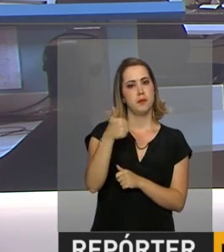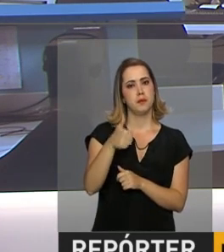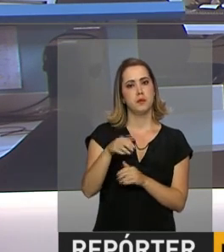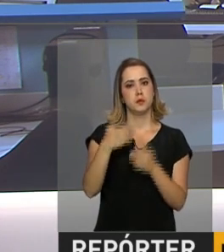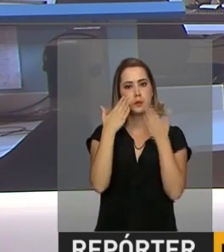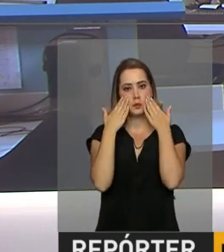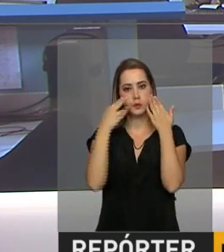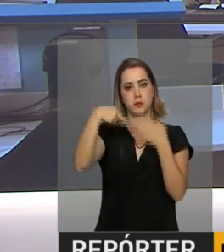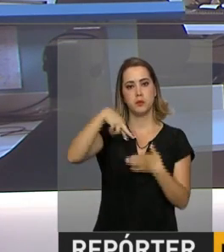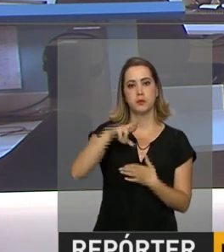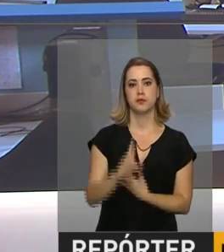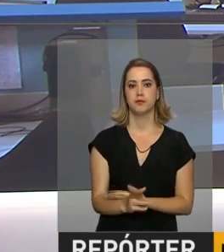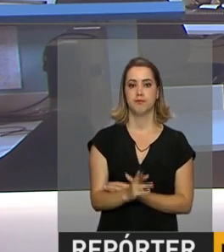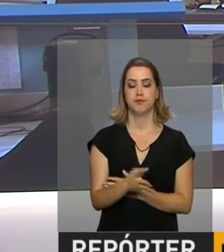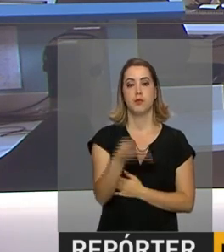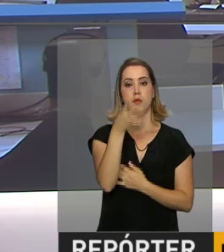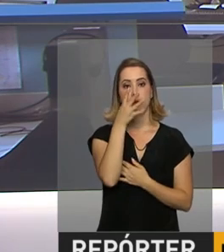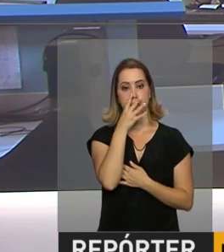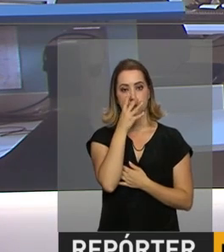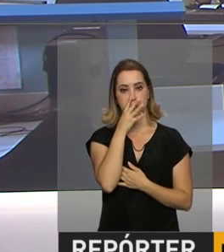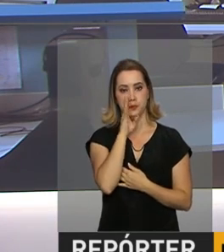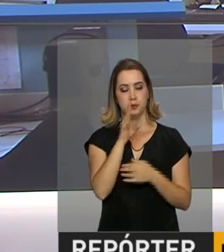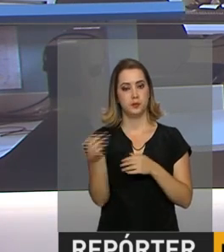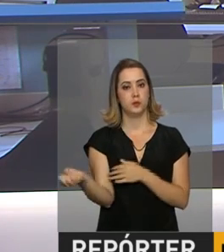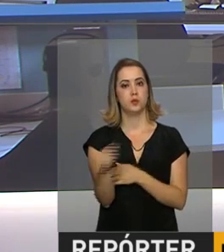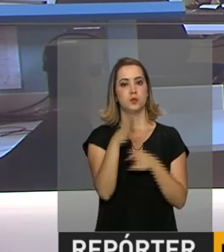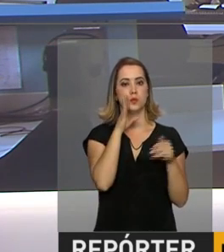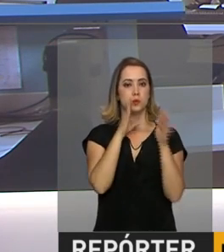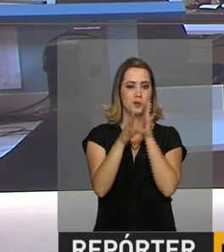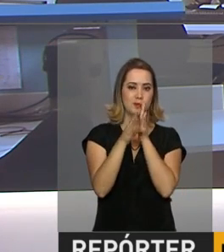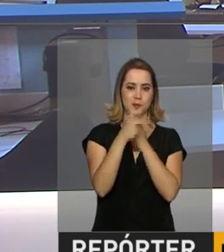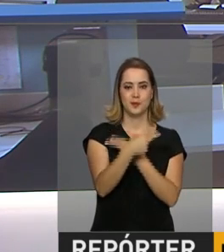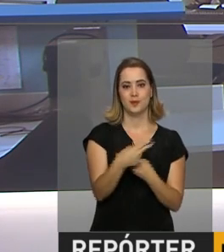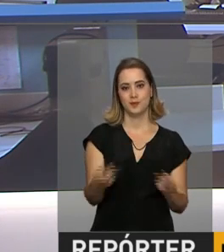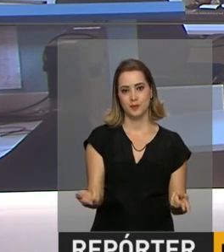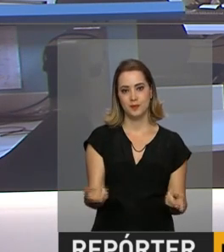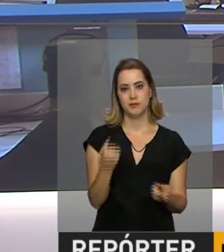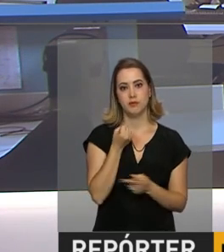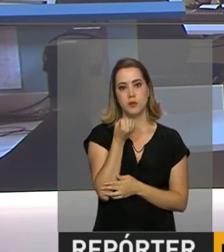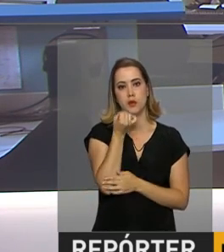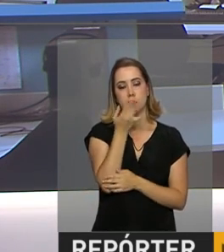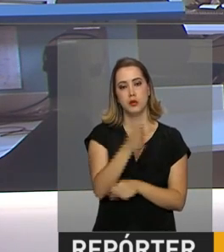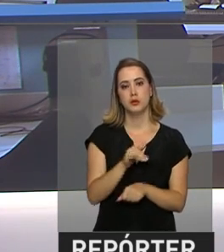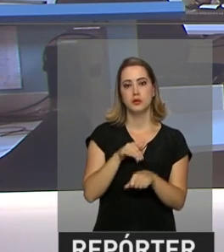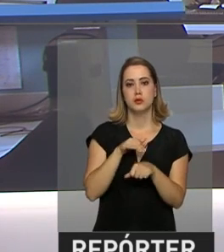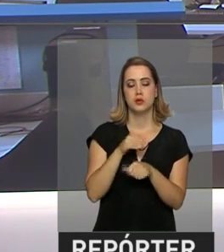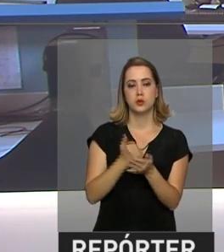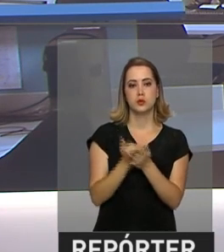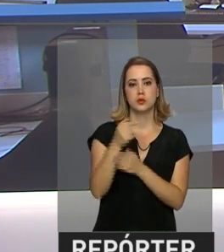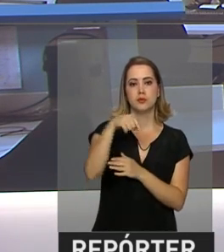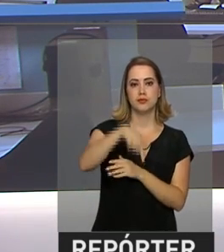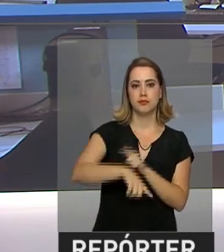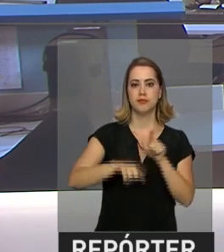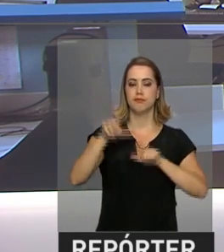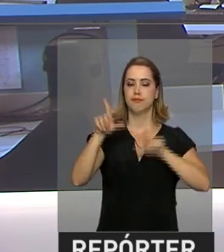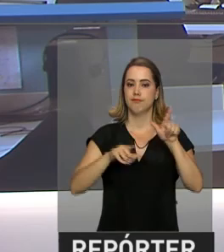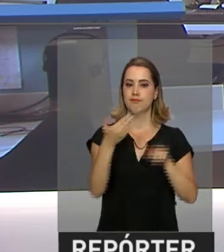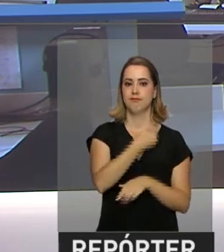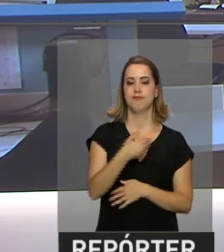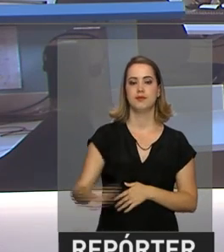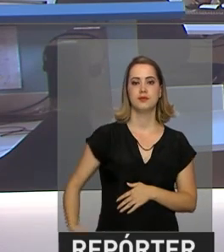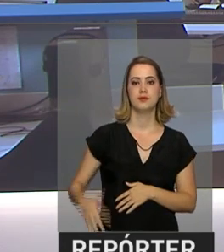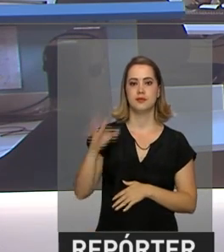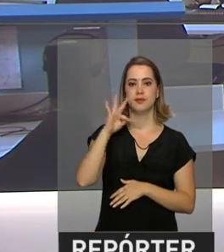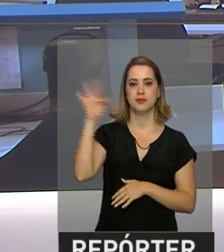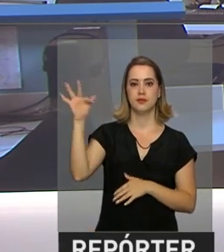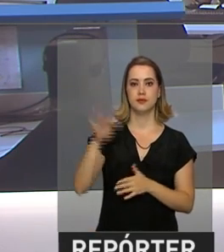do dia do repórter nbr acompanhe as novidades também nas nossas redes sociais continua com a gente aqui na nbr a tv